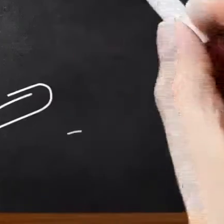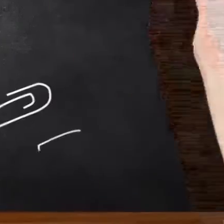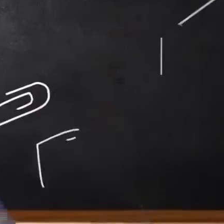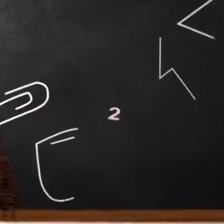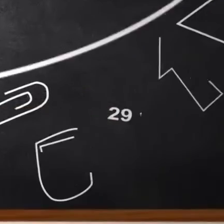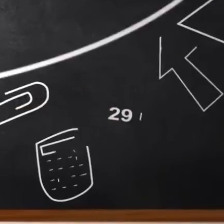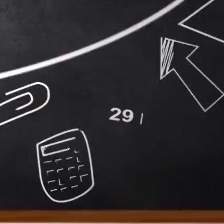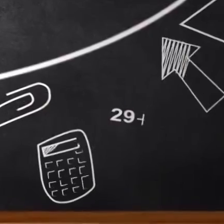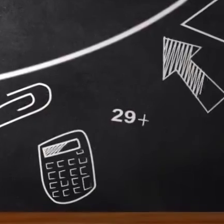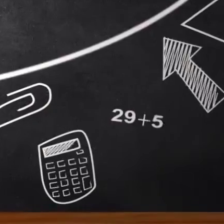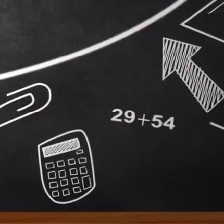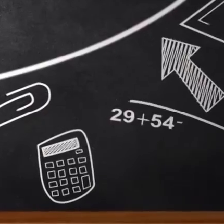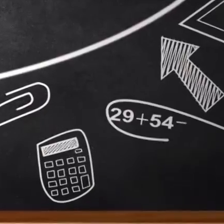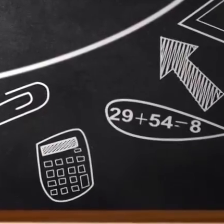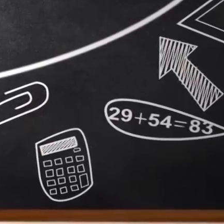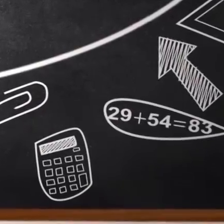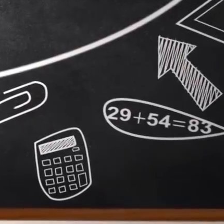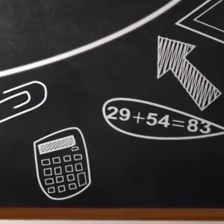tchau.